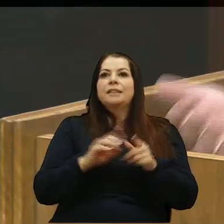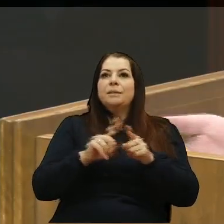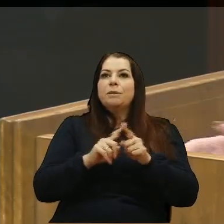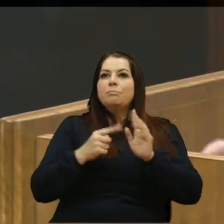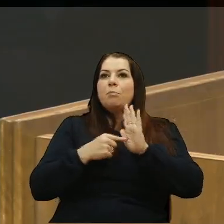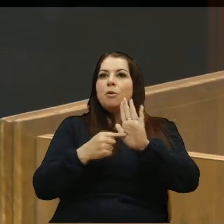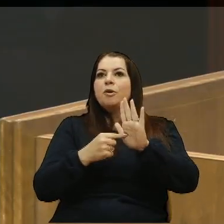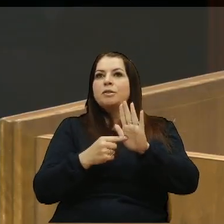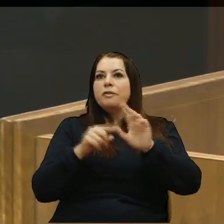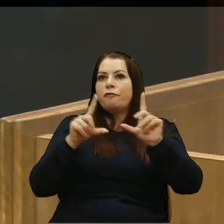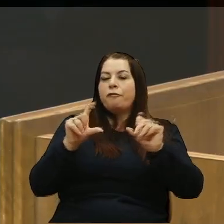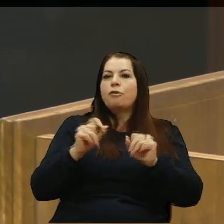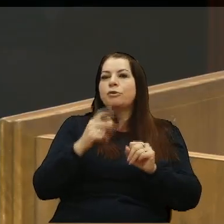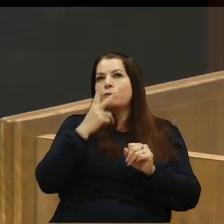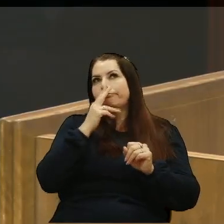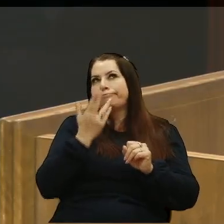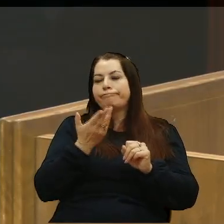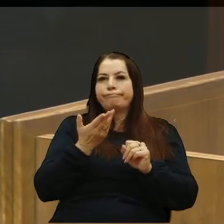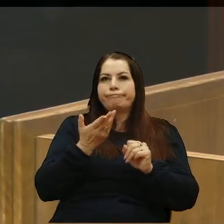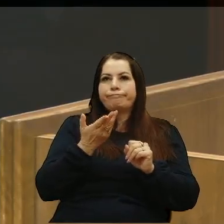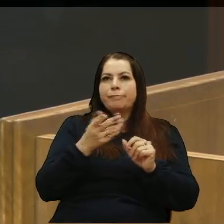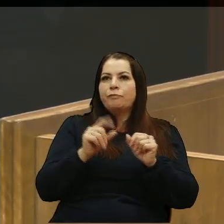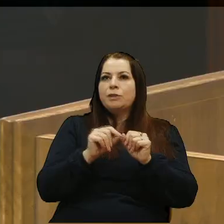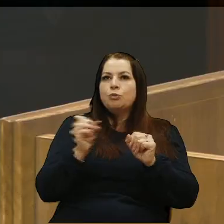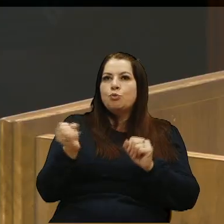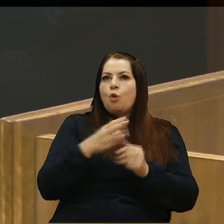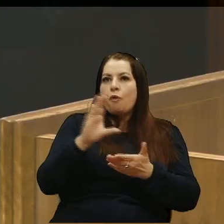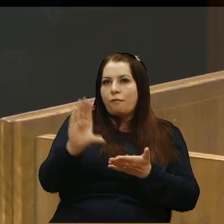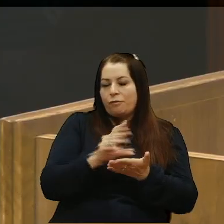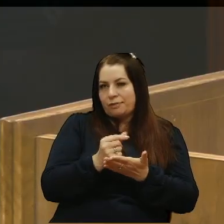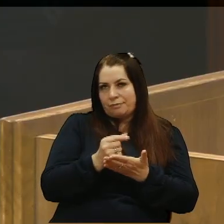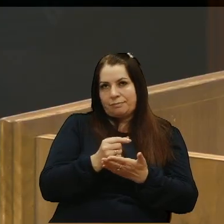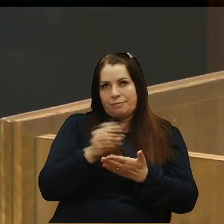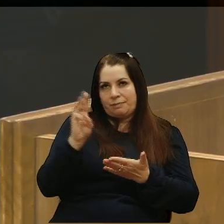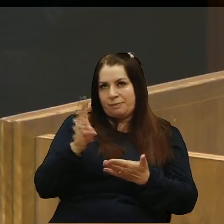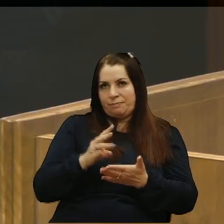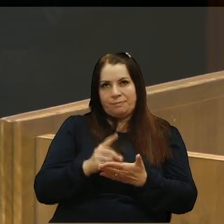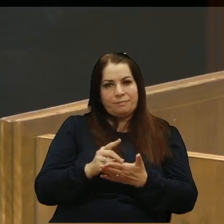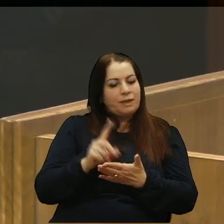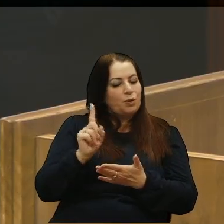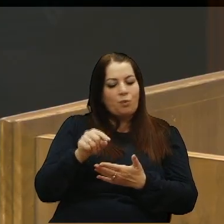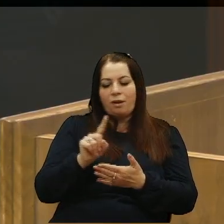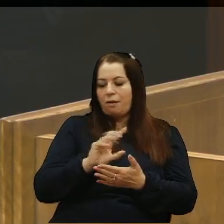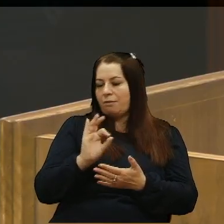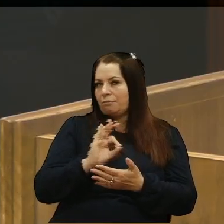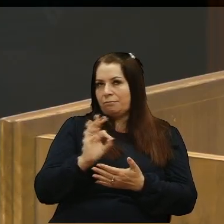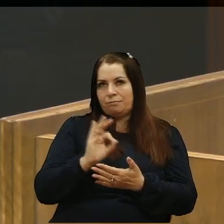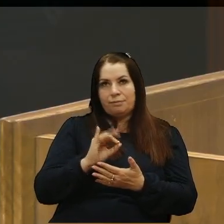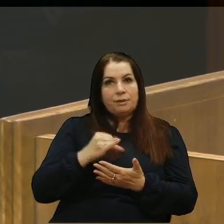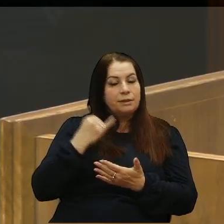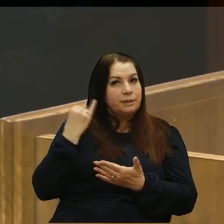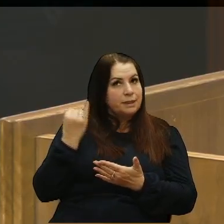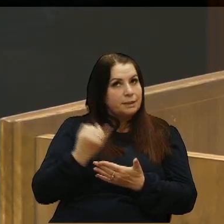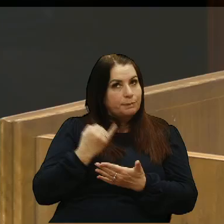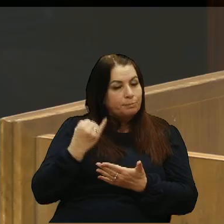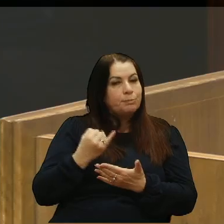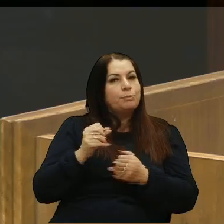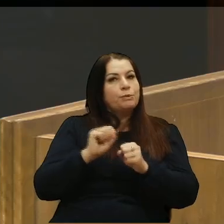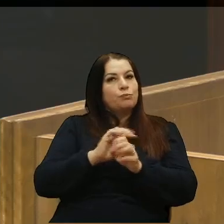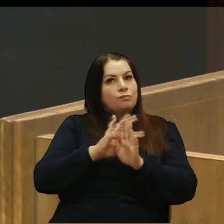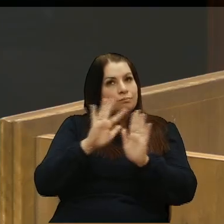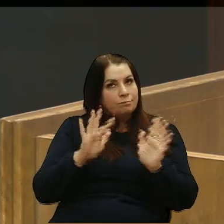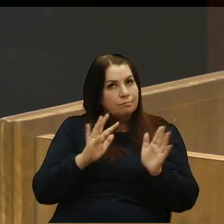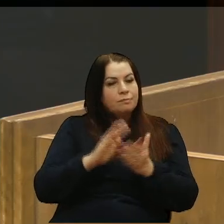expuseram nossas fotos como se estivessem fazendo um novo repasse para a Visate. E não é nada disso. Então é importante deixar